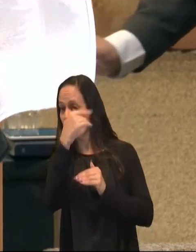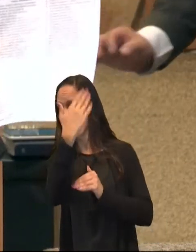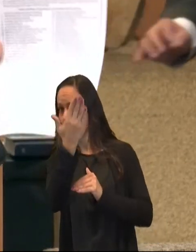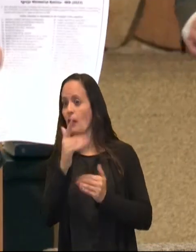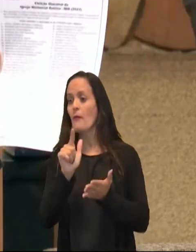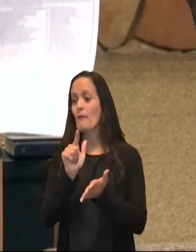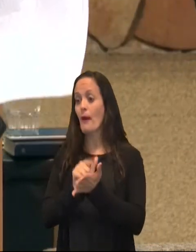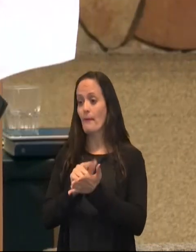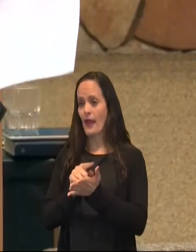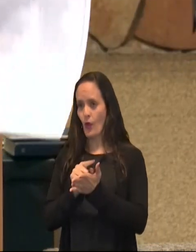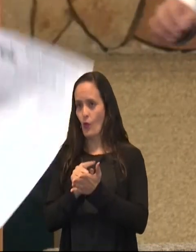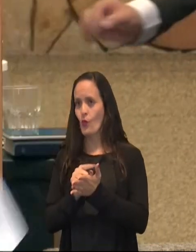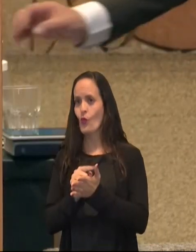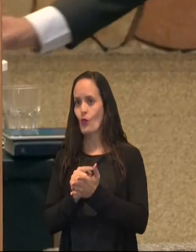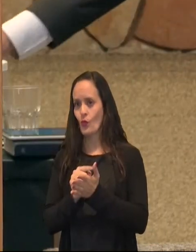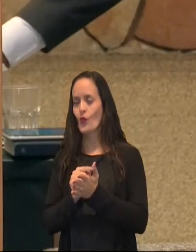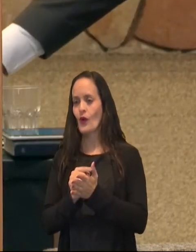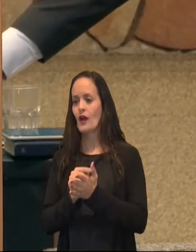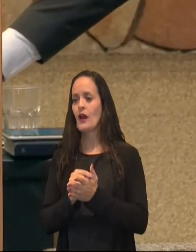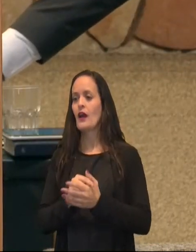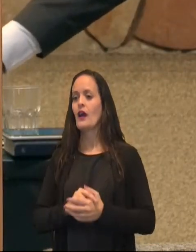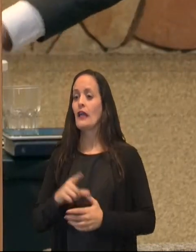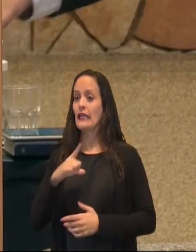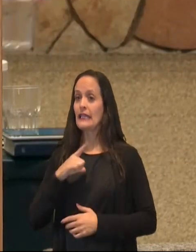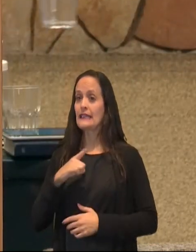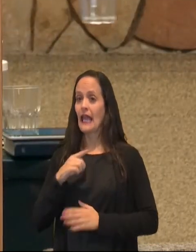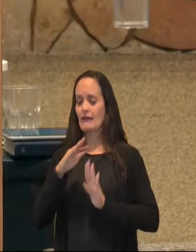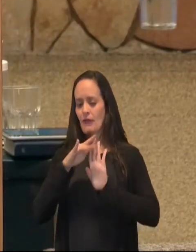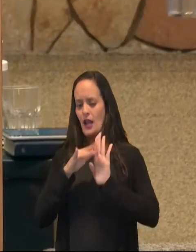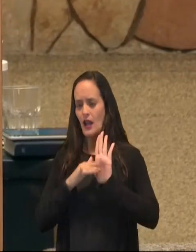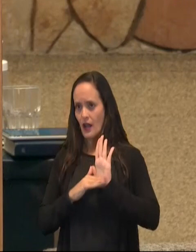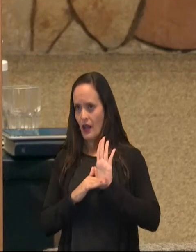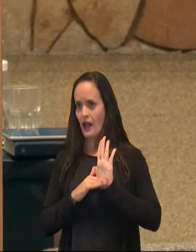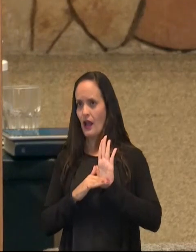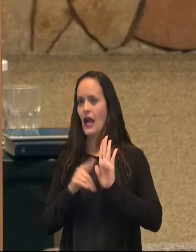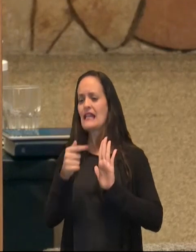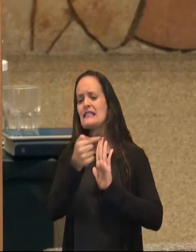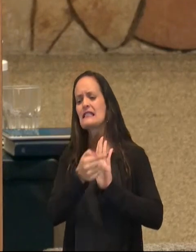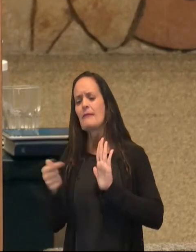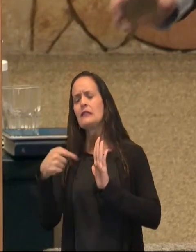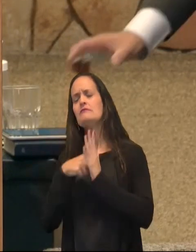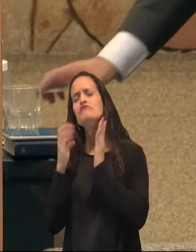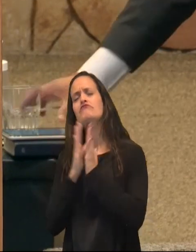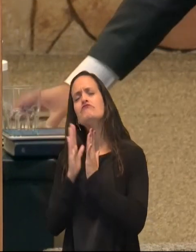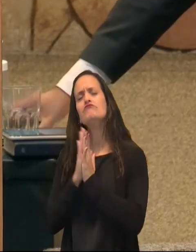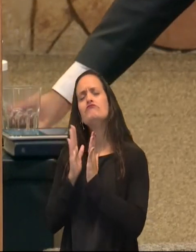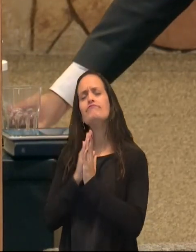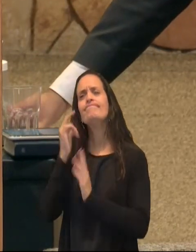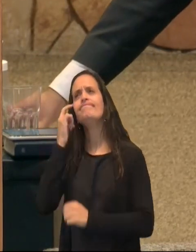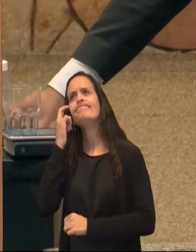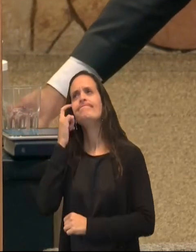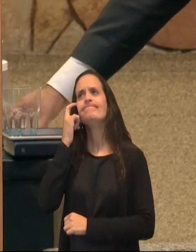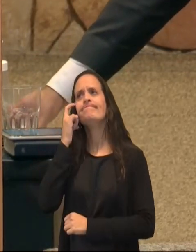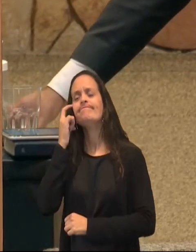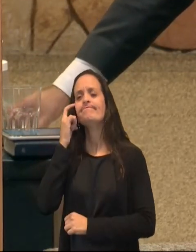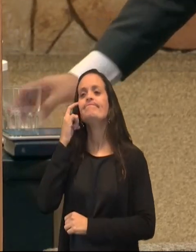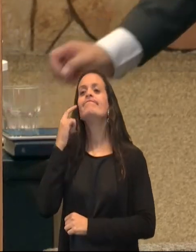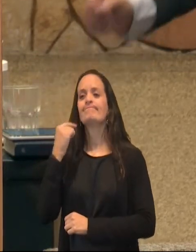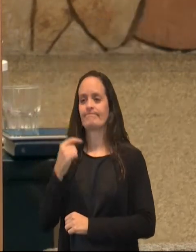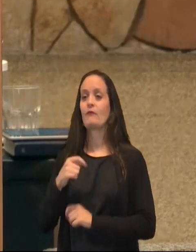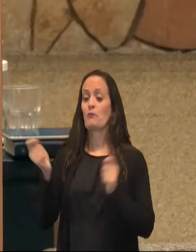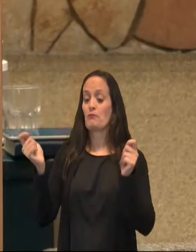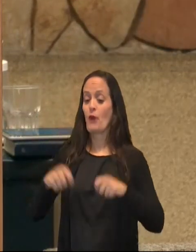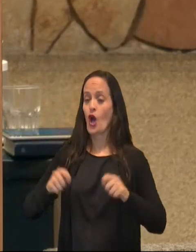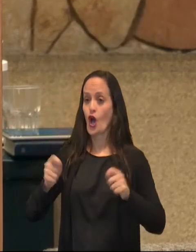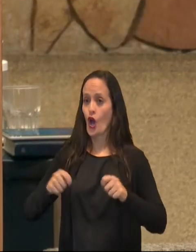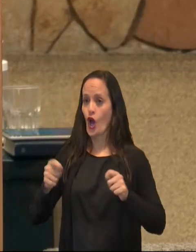esse encarte que tem a relação dos 74 nomes, para que ao longo da semana em oração, o irmão, a irmã